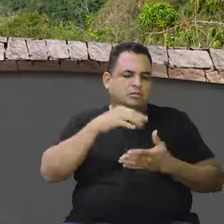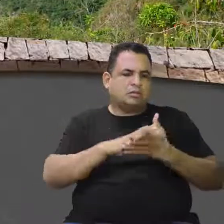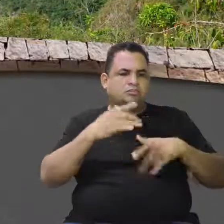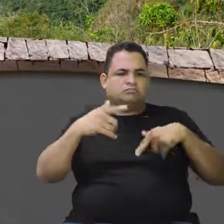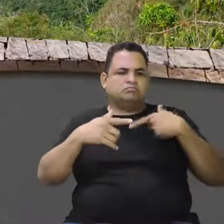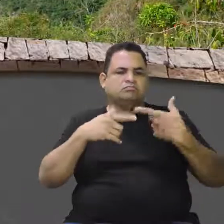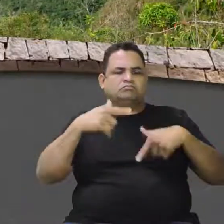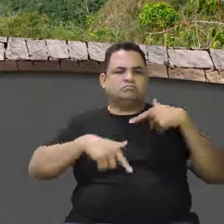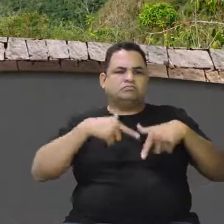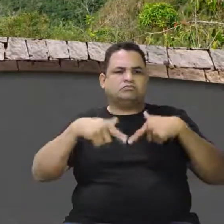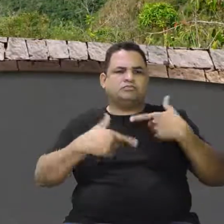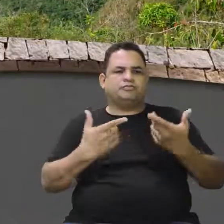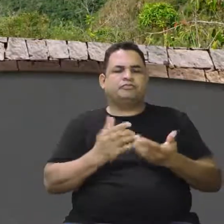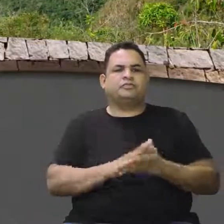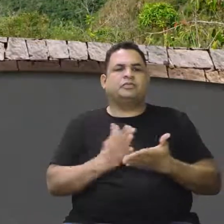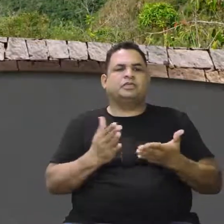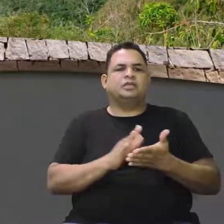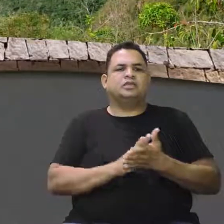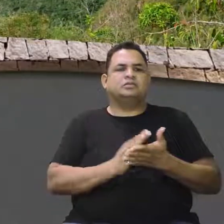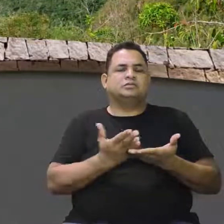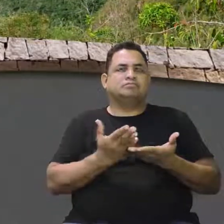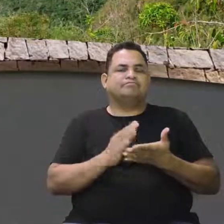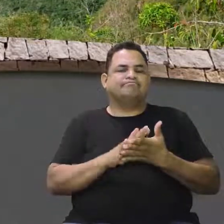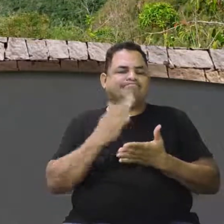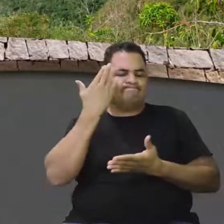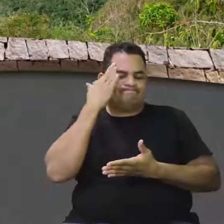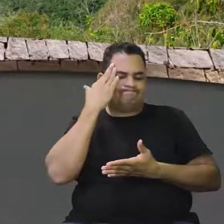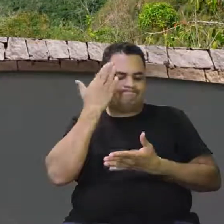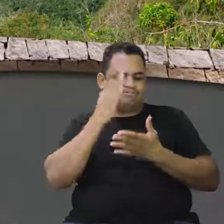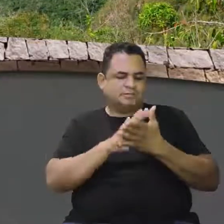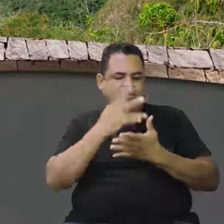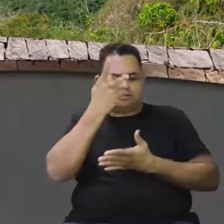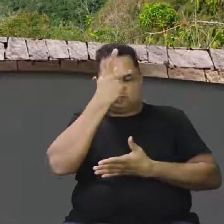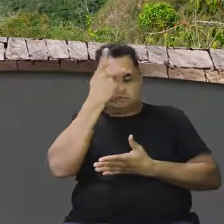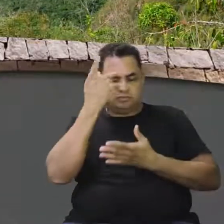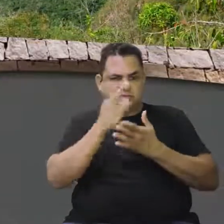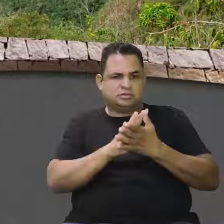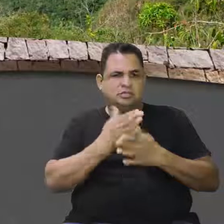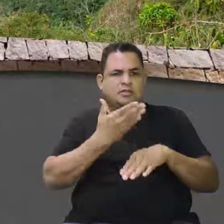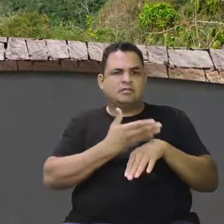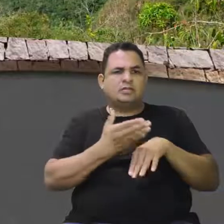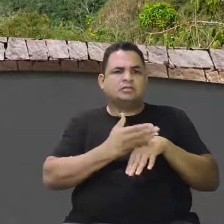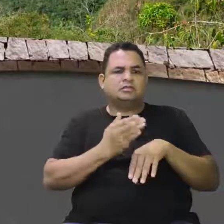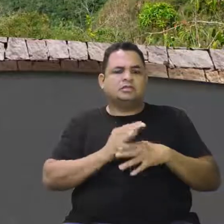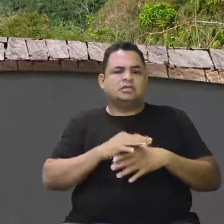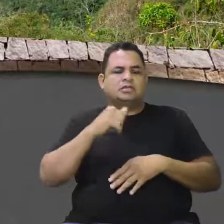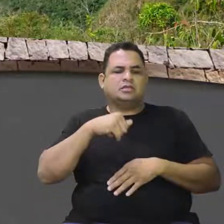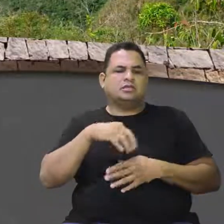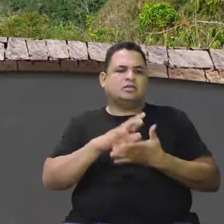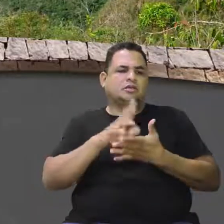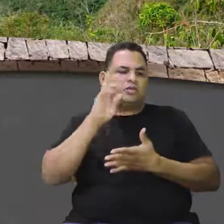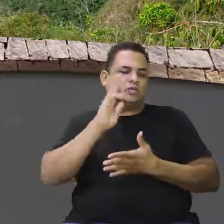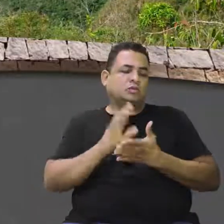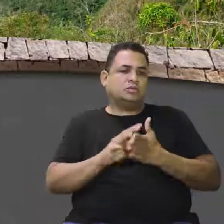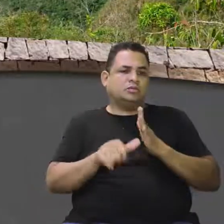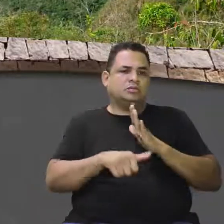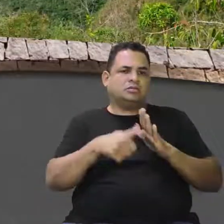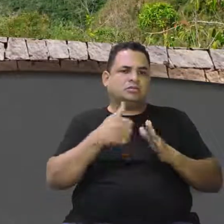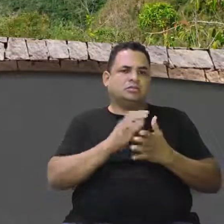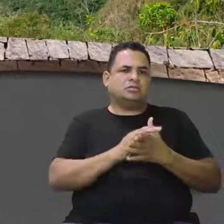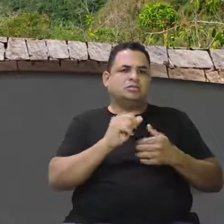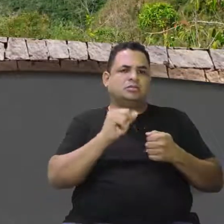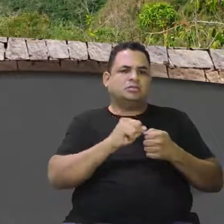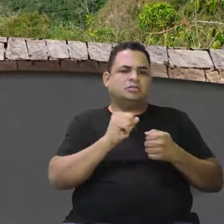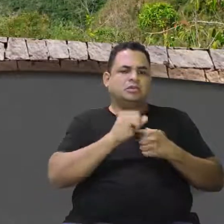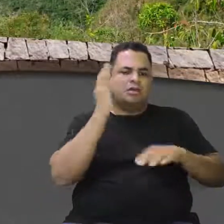acontece? Você tem que entender que esse cidadão, muitas das vezes, a prática utilizada aqui no estado de Rondônia no primeiro momento era fazer